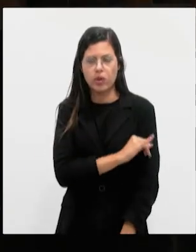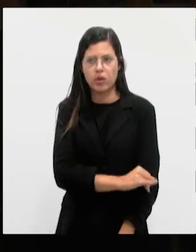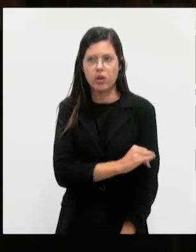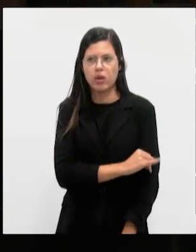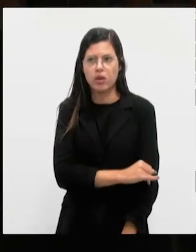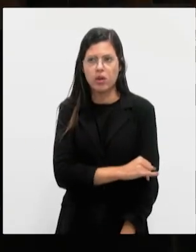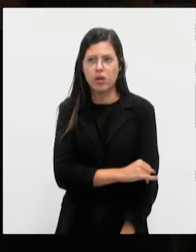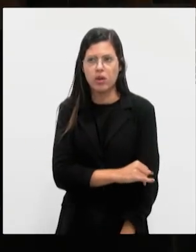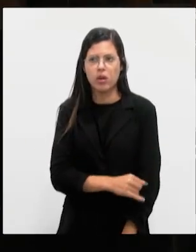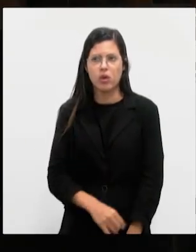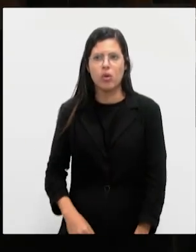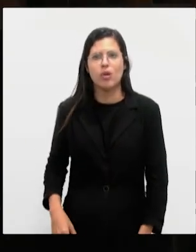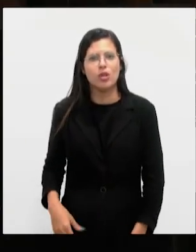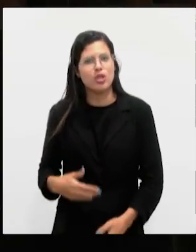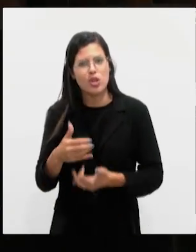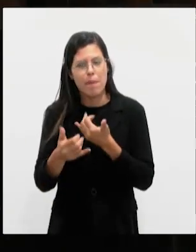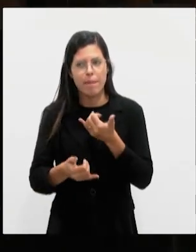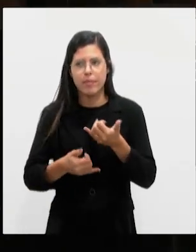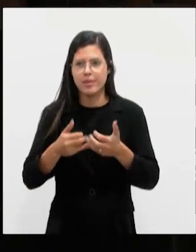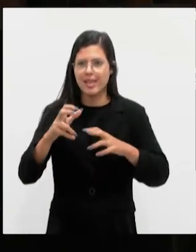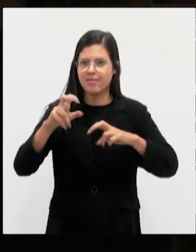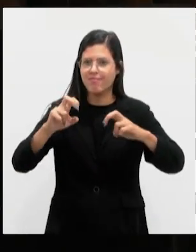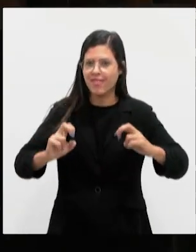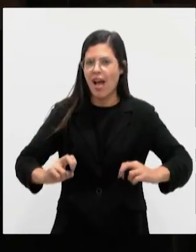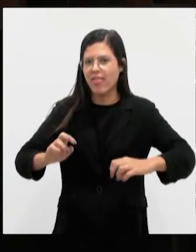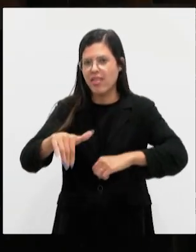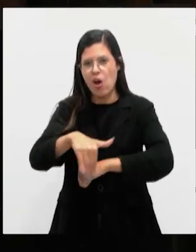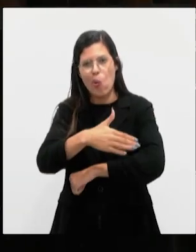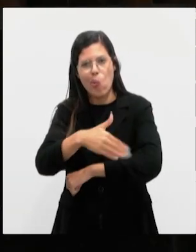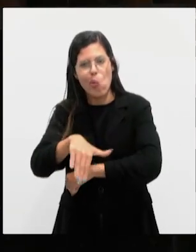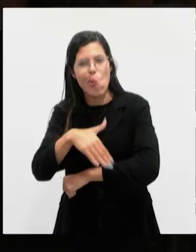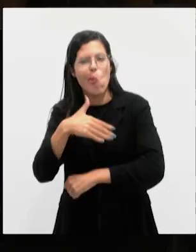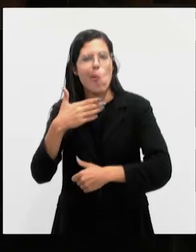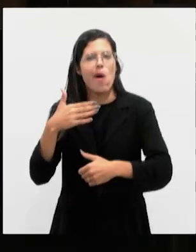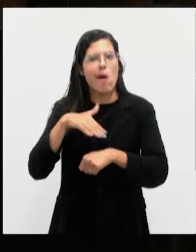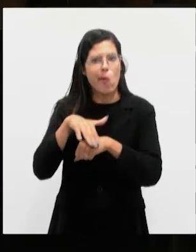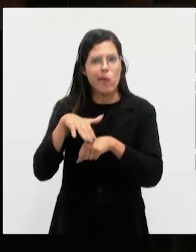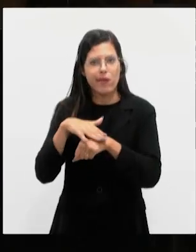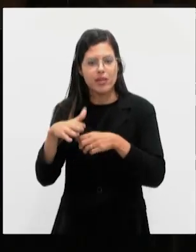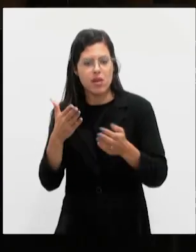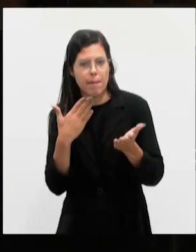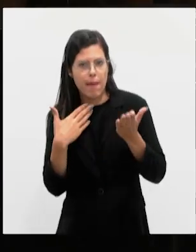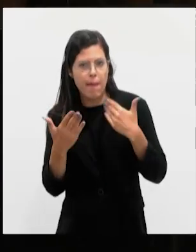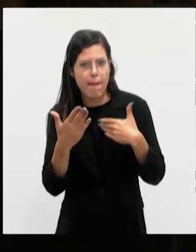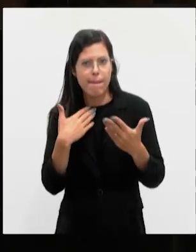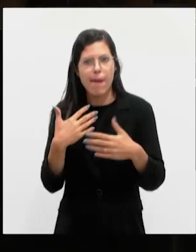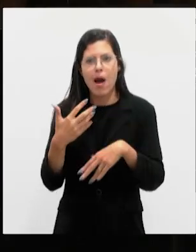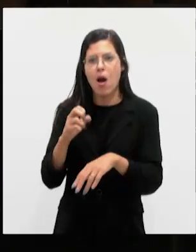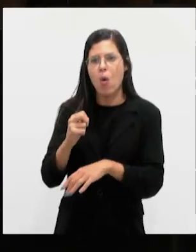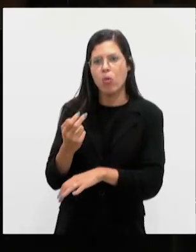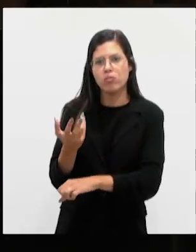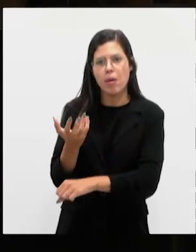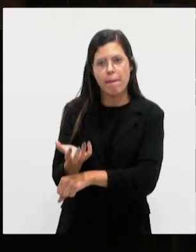na calçada, conversando, estando nas nossas praças, ela não